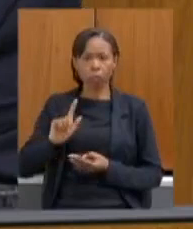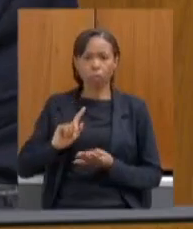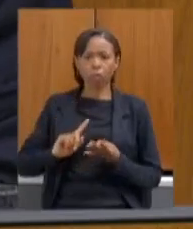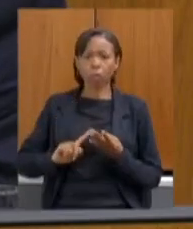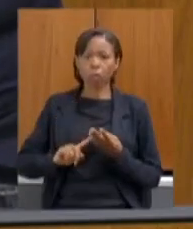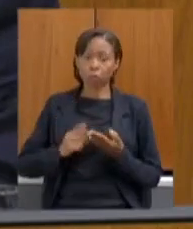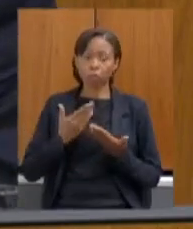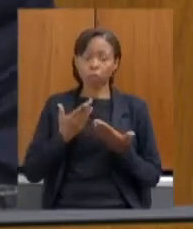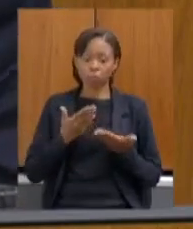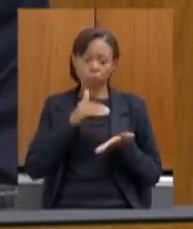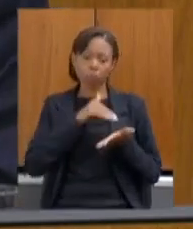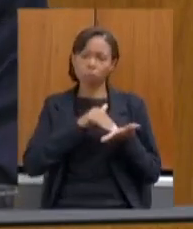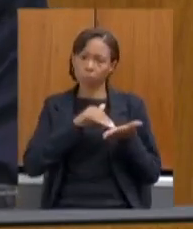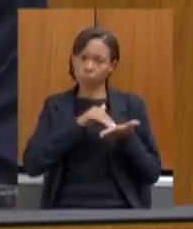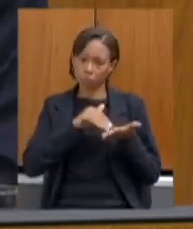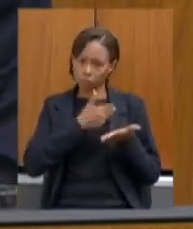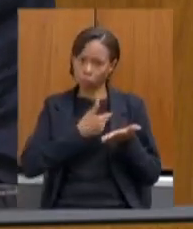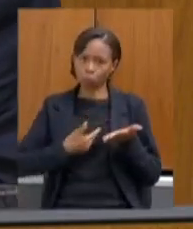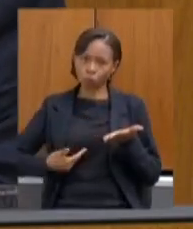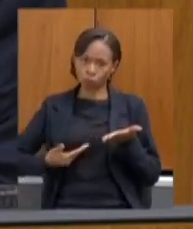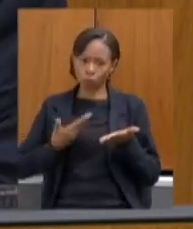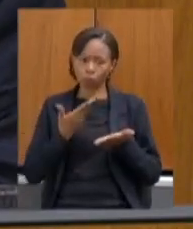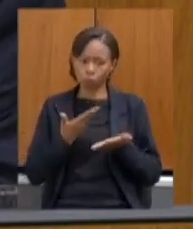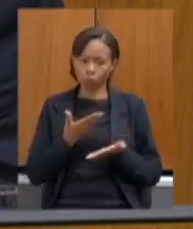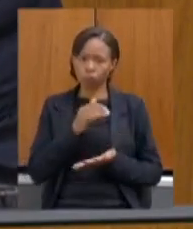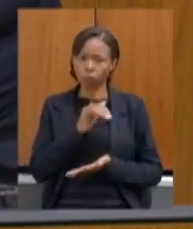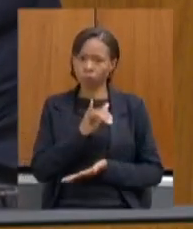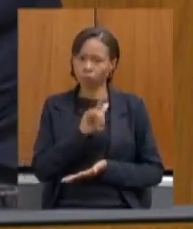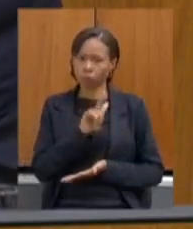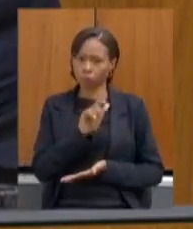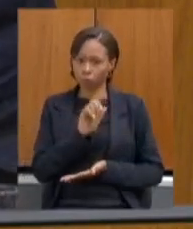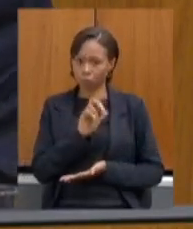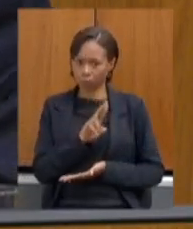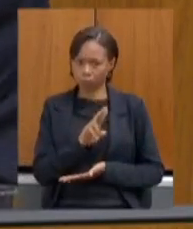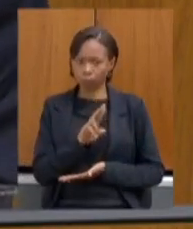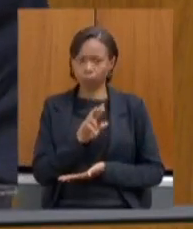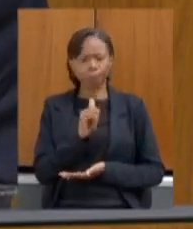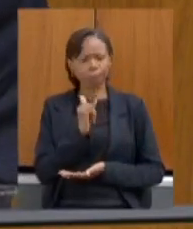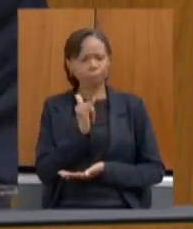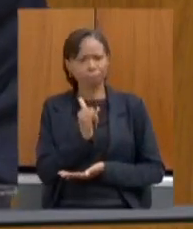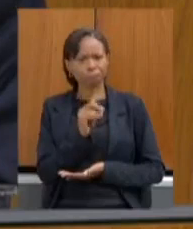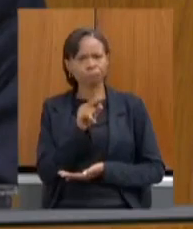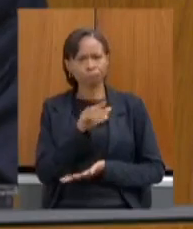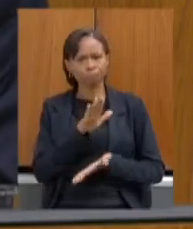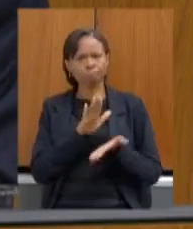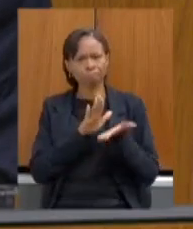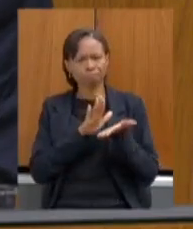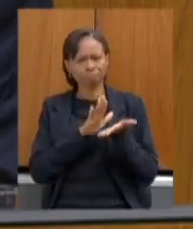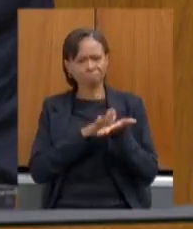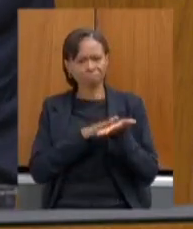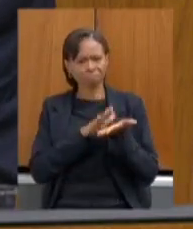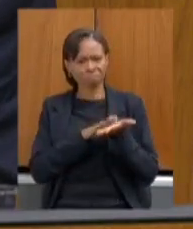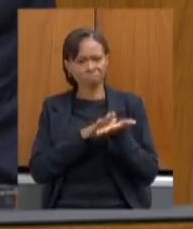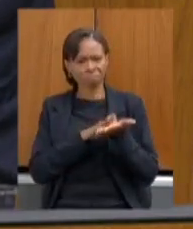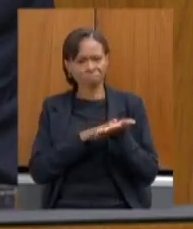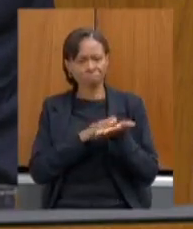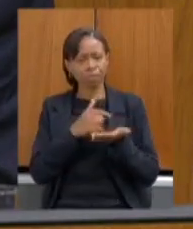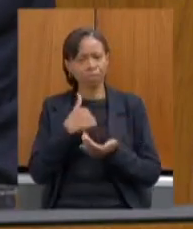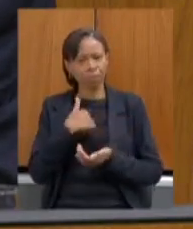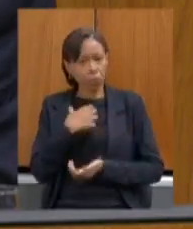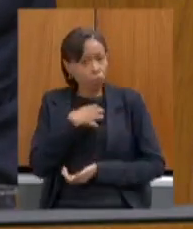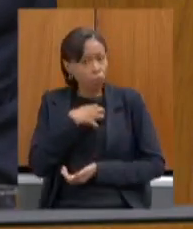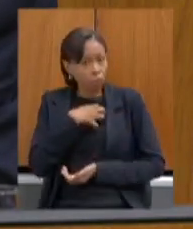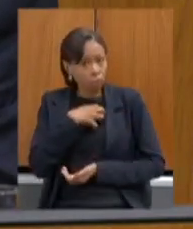secretário de governo, Igor. Dizer, Igor, que você está de parabéns, eu sinto em